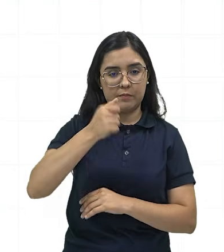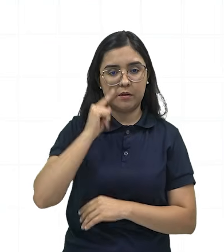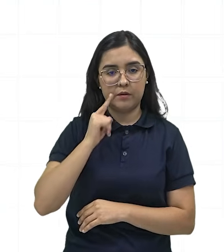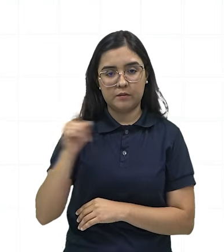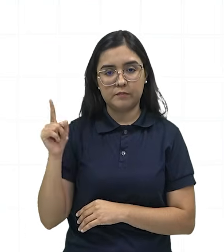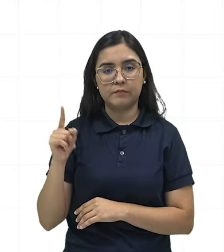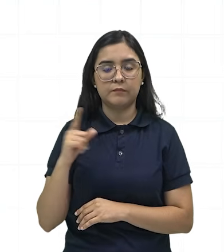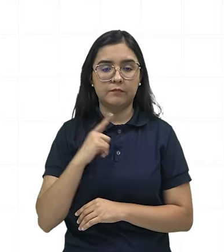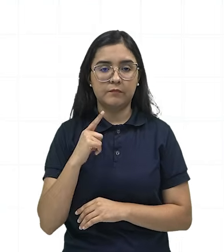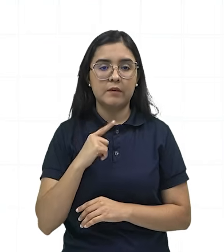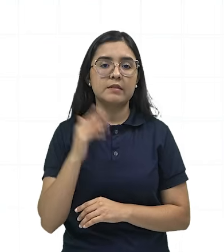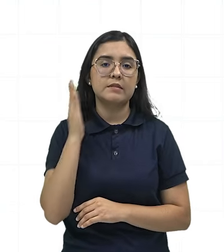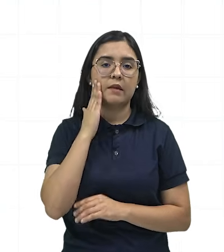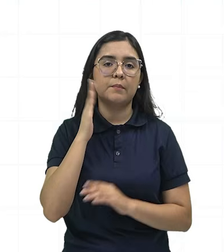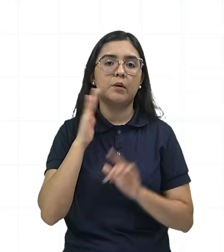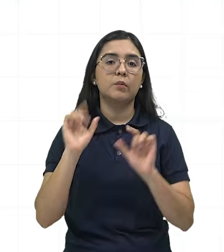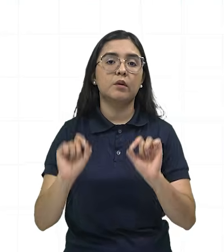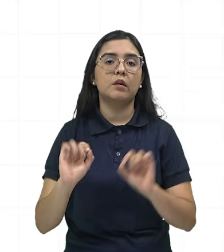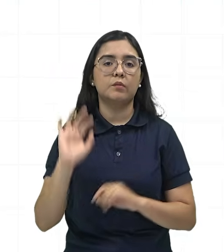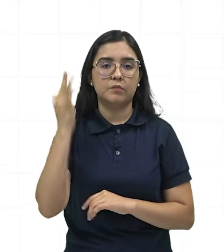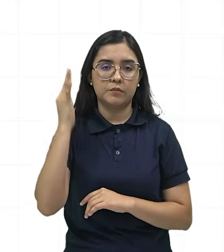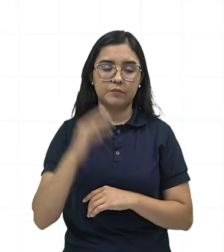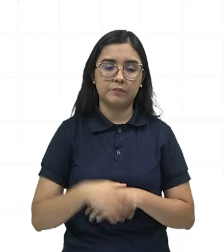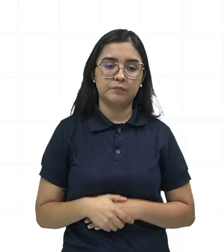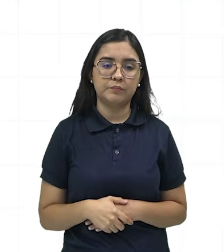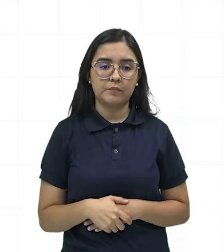o fato, o que foi que ocorreu, né?